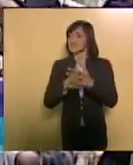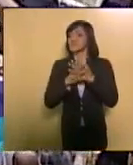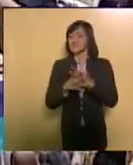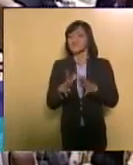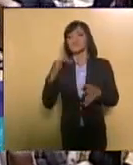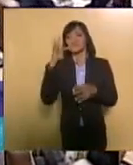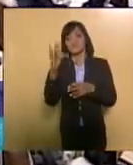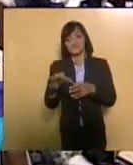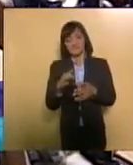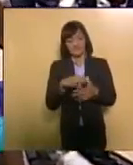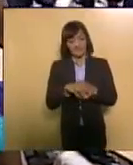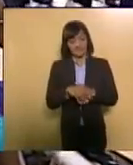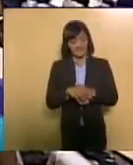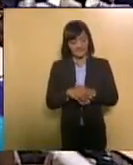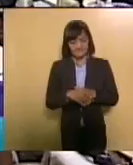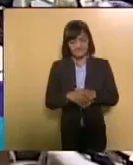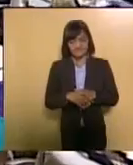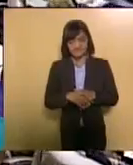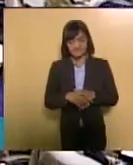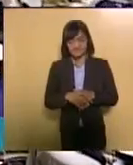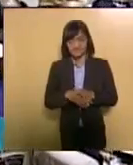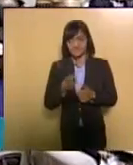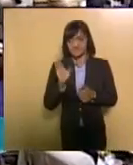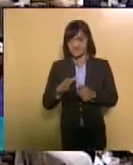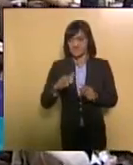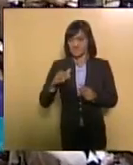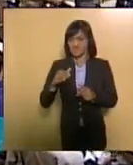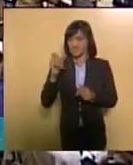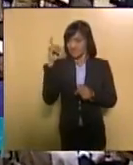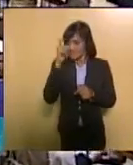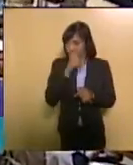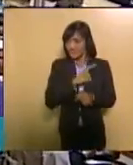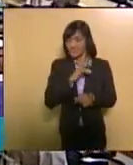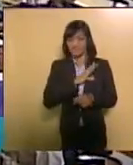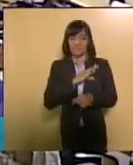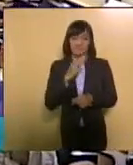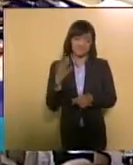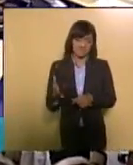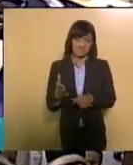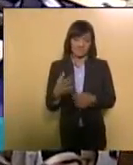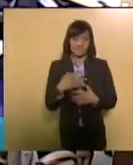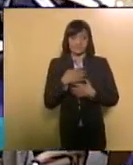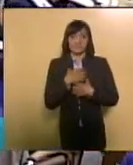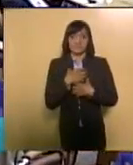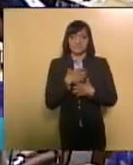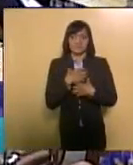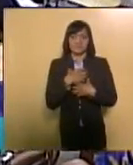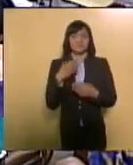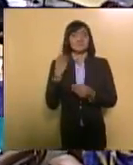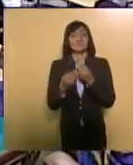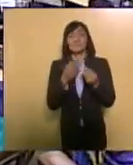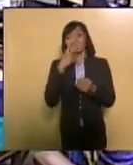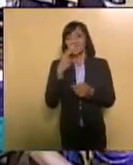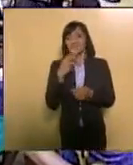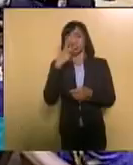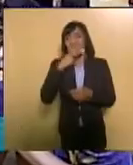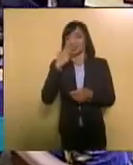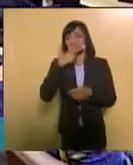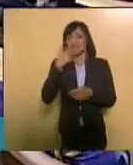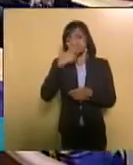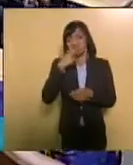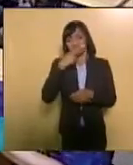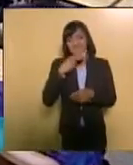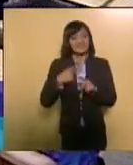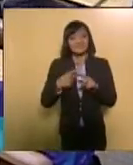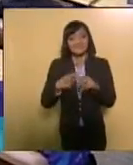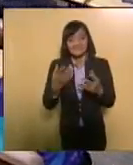e que farão e darão muito mais trabalho à polícia e a polícia Então vai ter essa sensação de sug gelo ó eu prendo não acaba Claro que não acaba porque